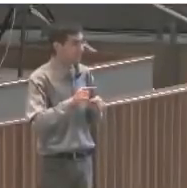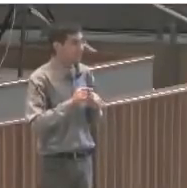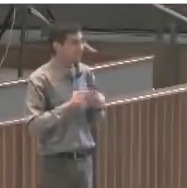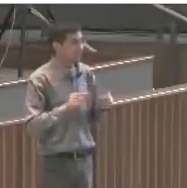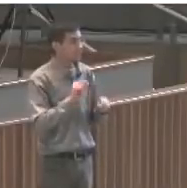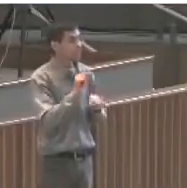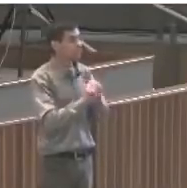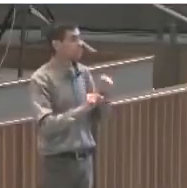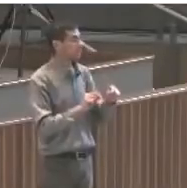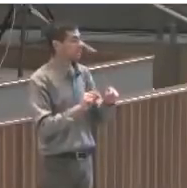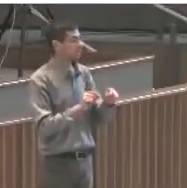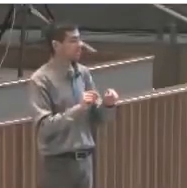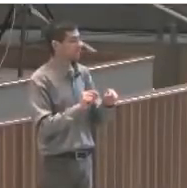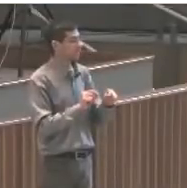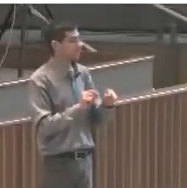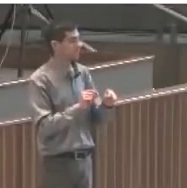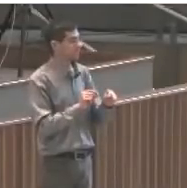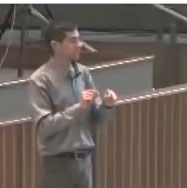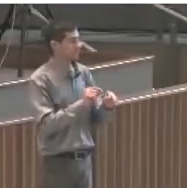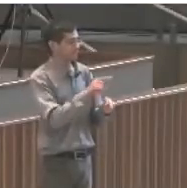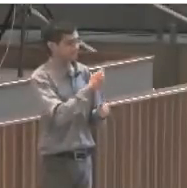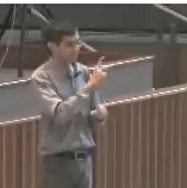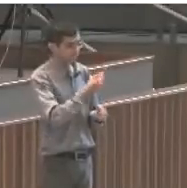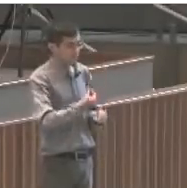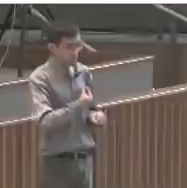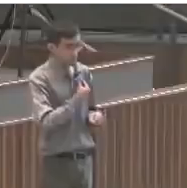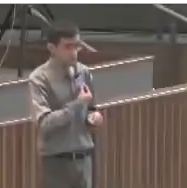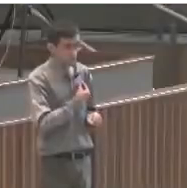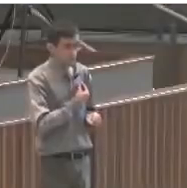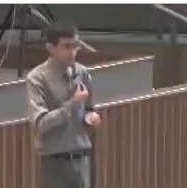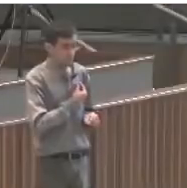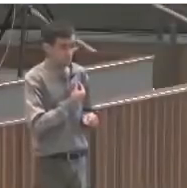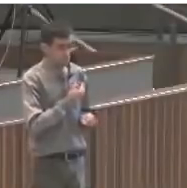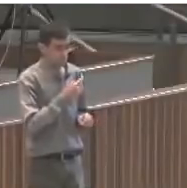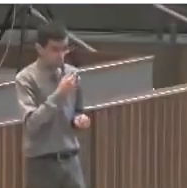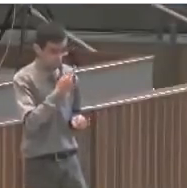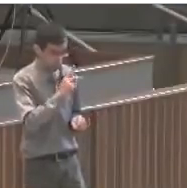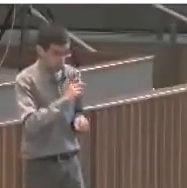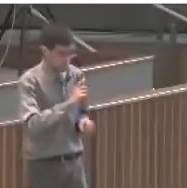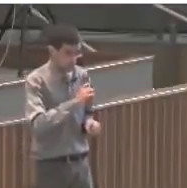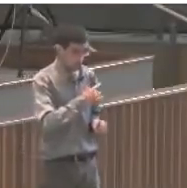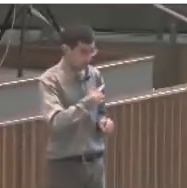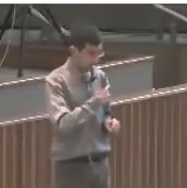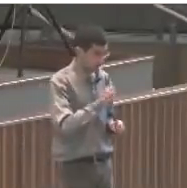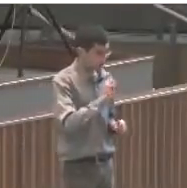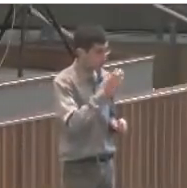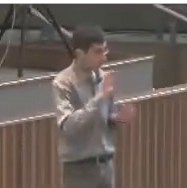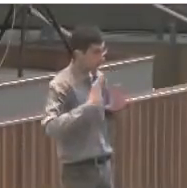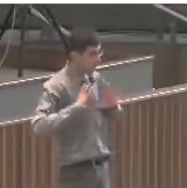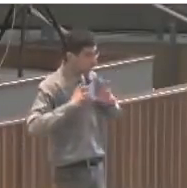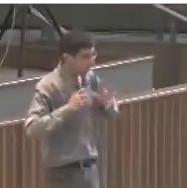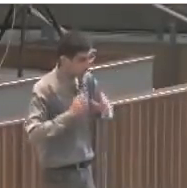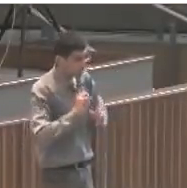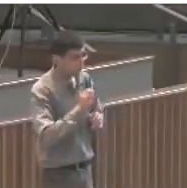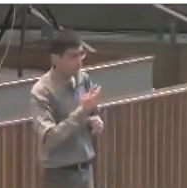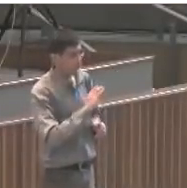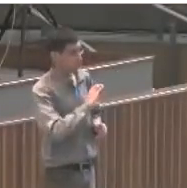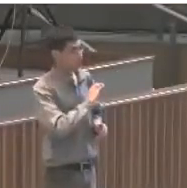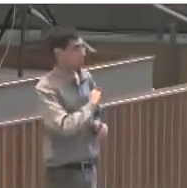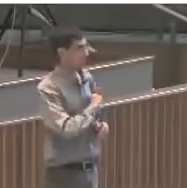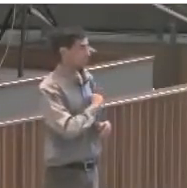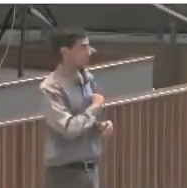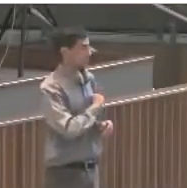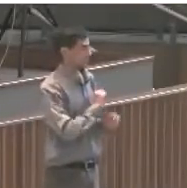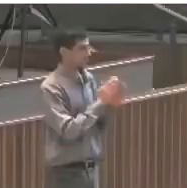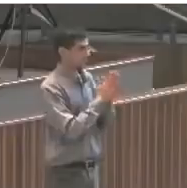está me motivando meu medo da minha coragem o meu amor palavra